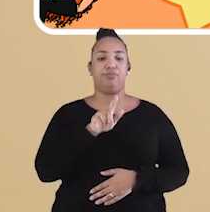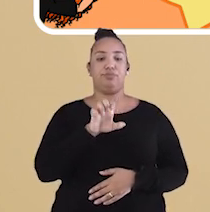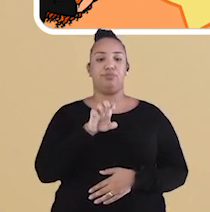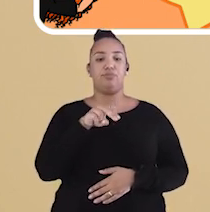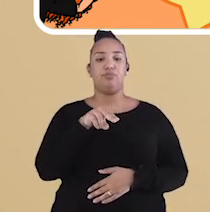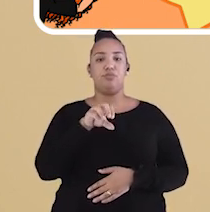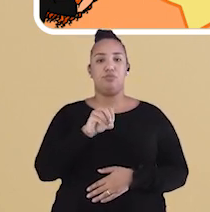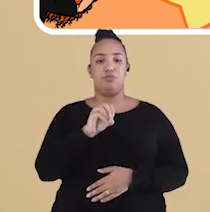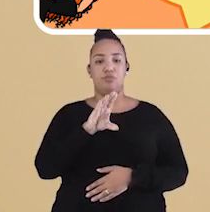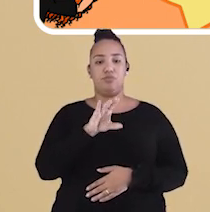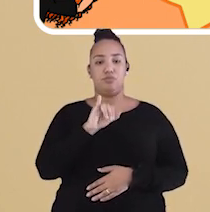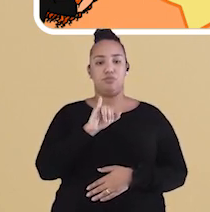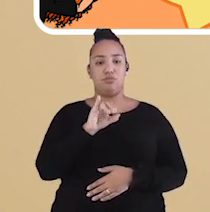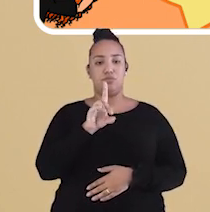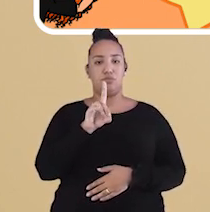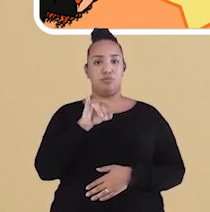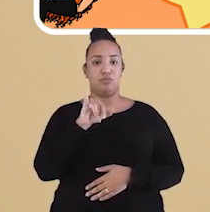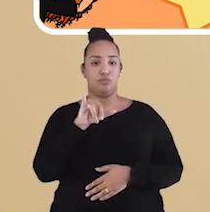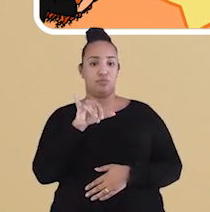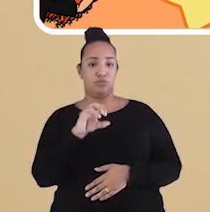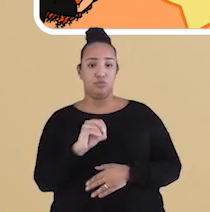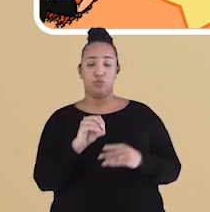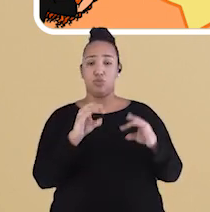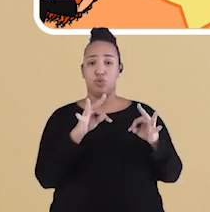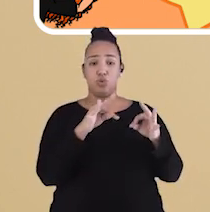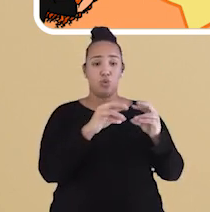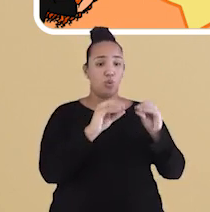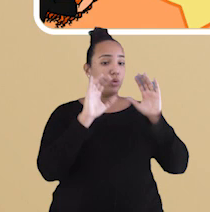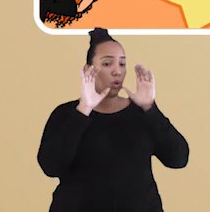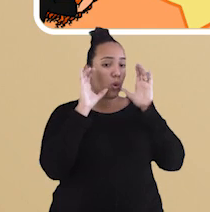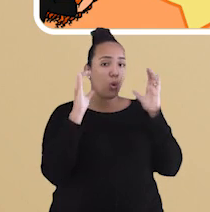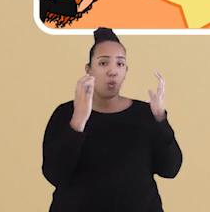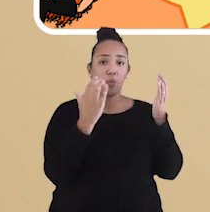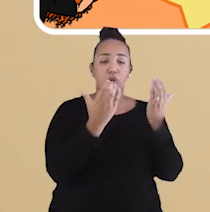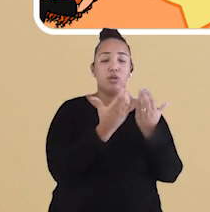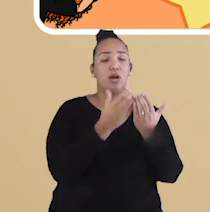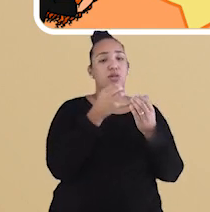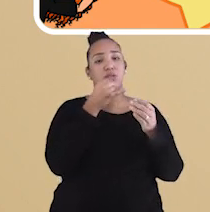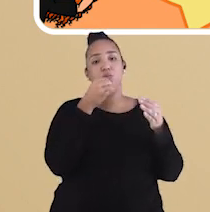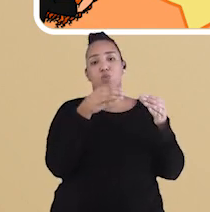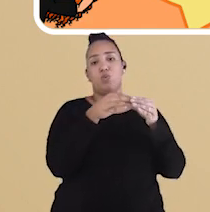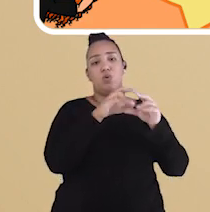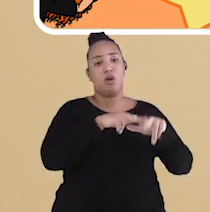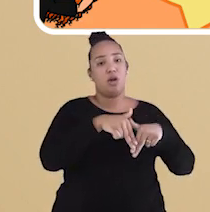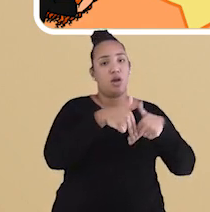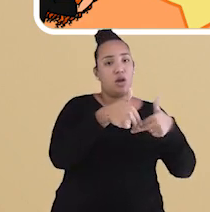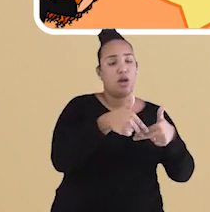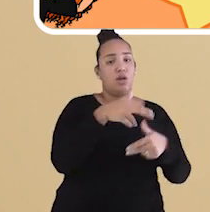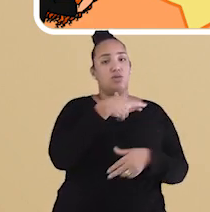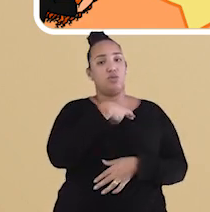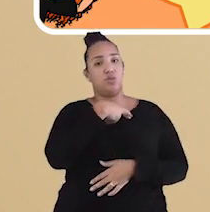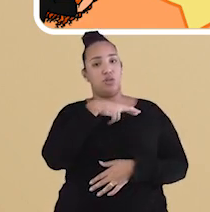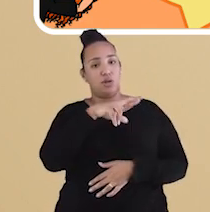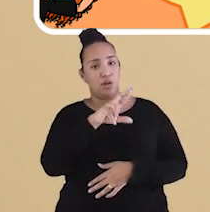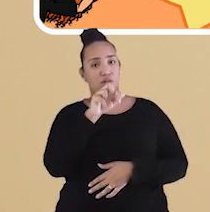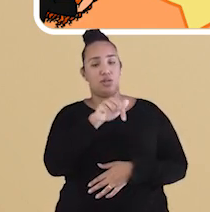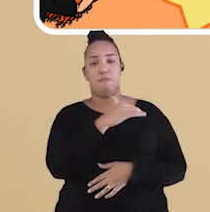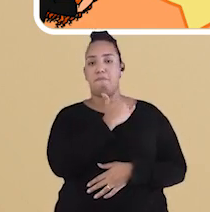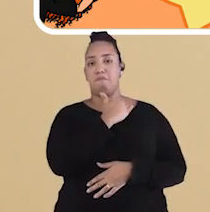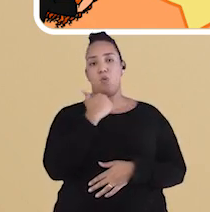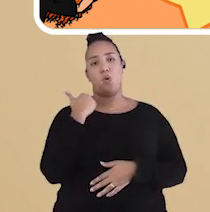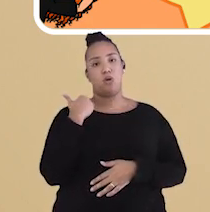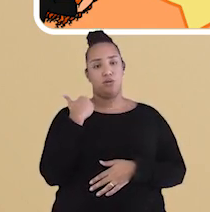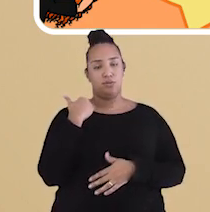desenfreado, parcial ou total de uma comunidade, grupo étnico, racial ou religioso.